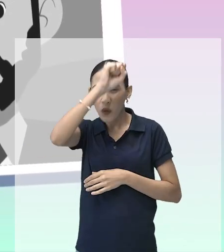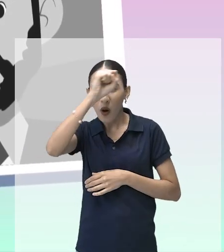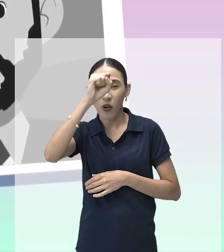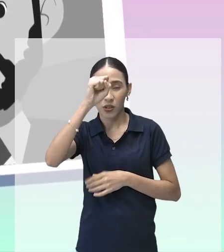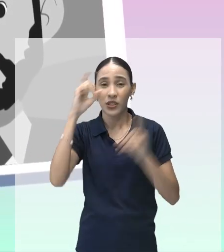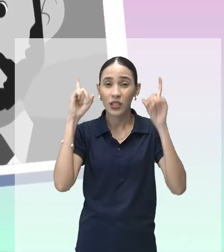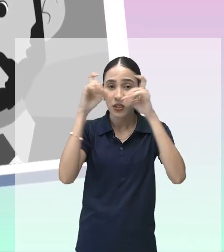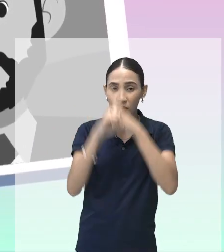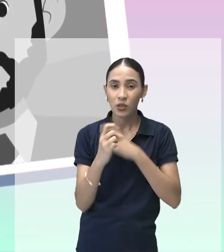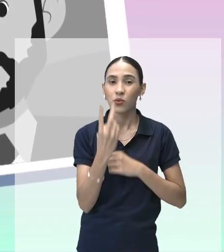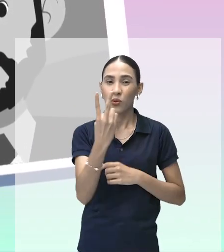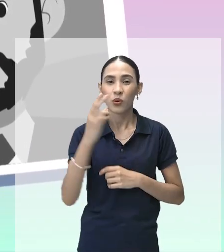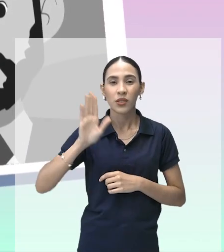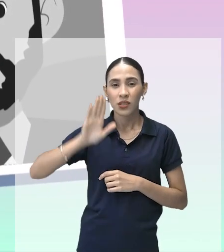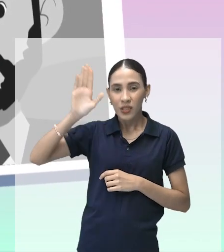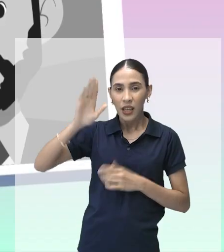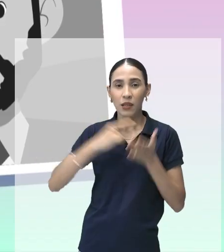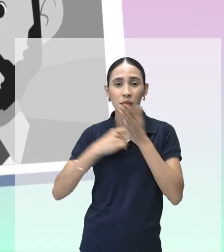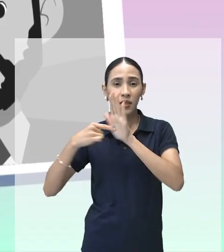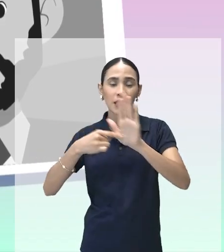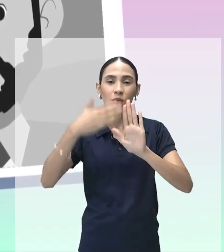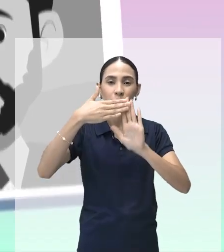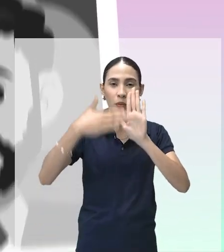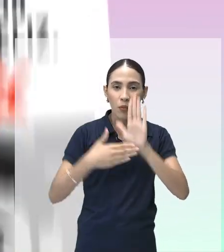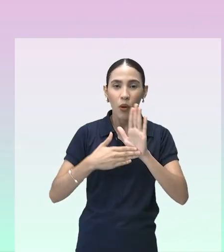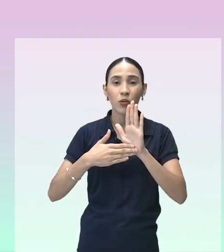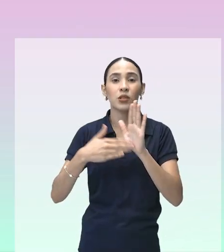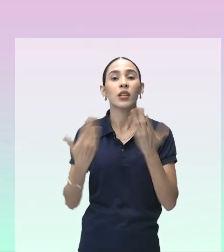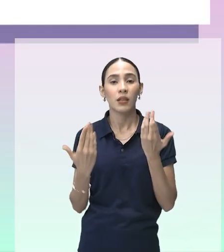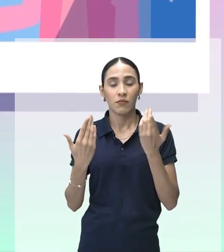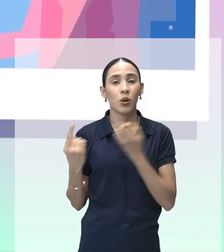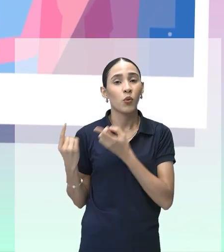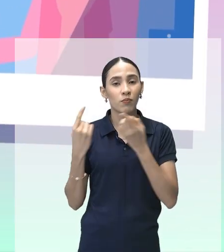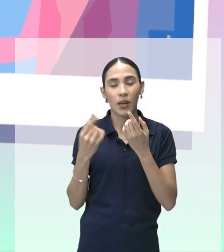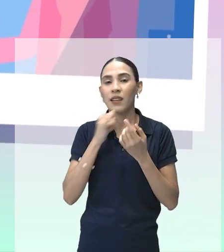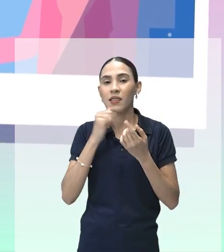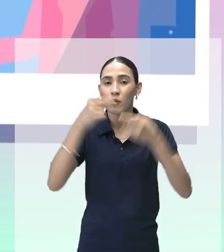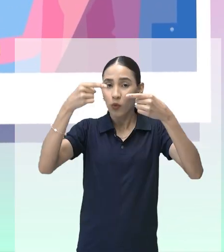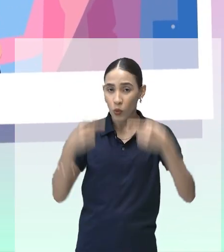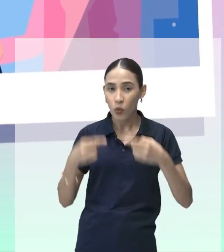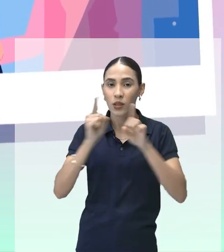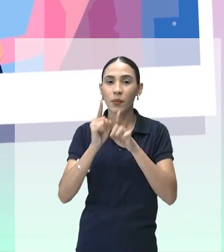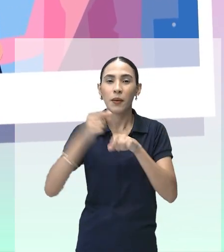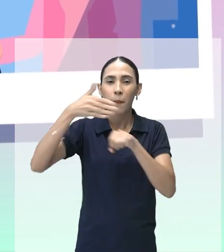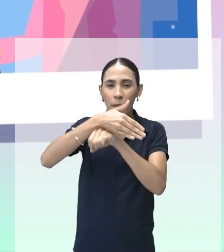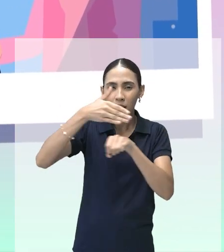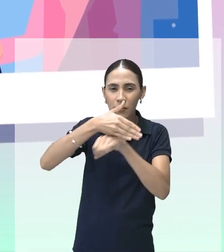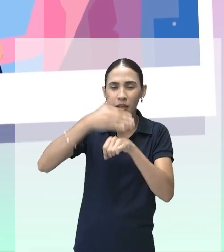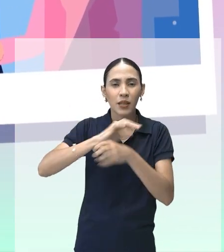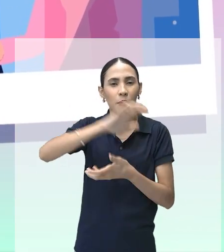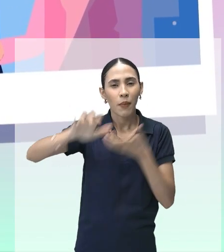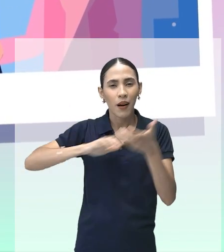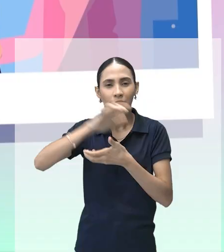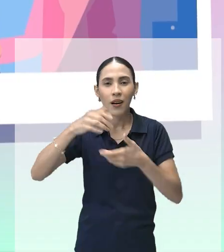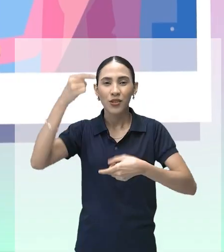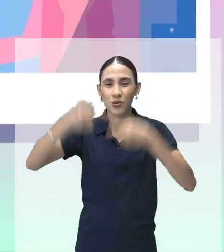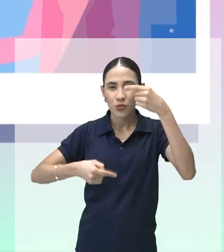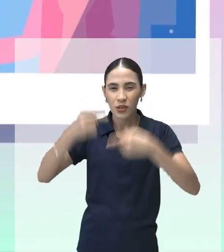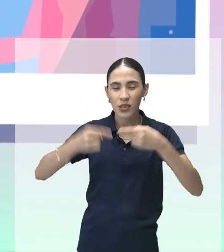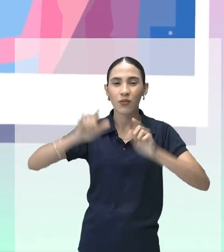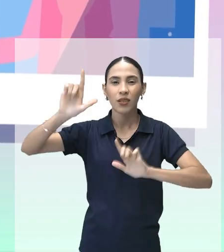com os dois candidatos apresentando propostas contrastantes e participando de acalorados debates na